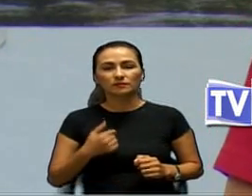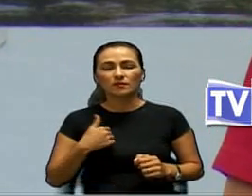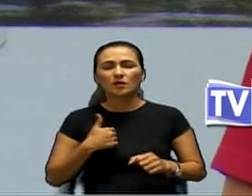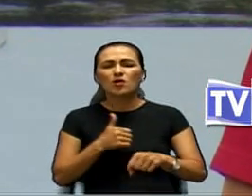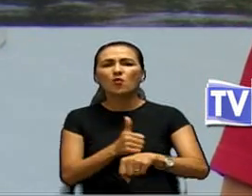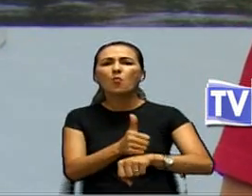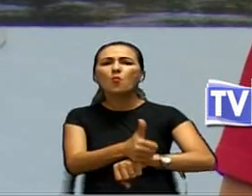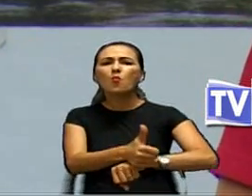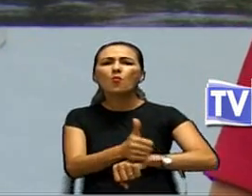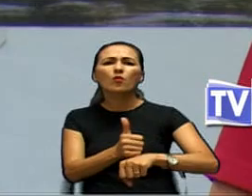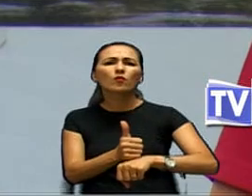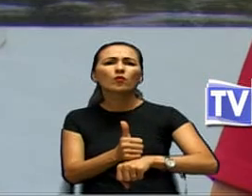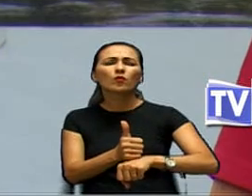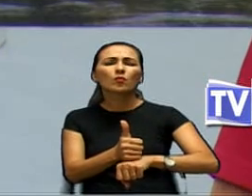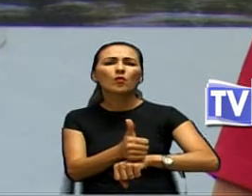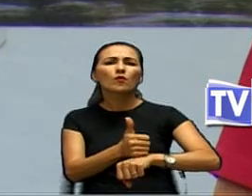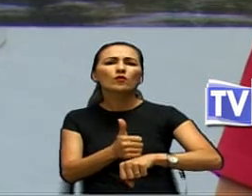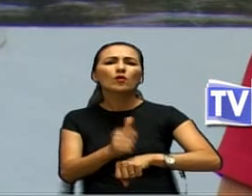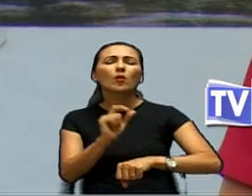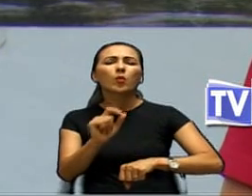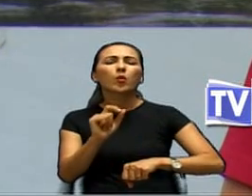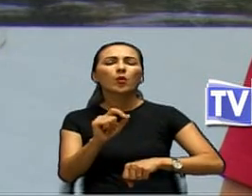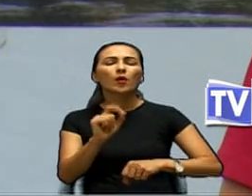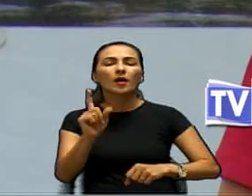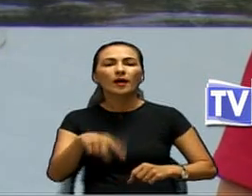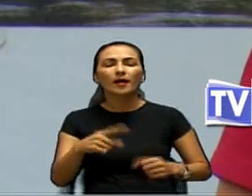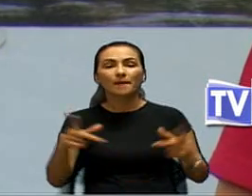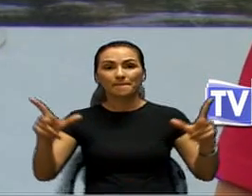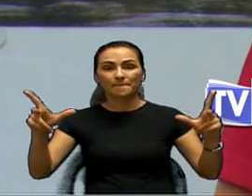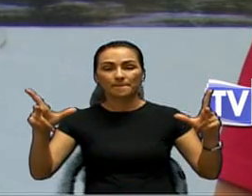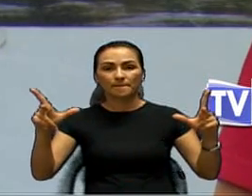muita honra, instrutor de autoescola.